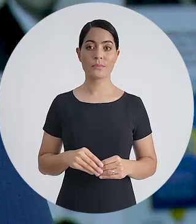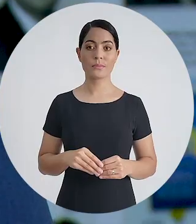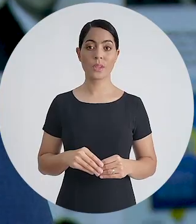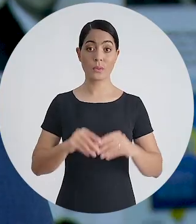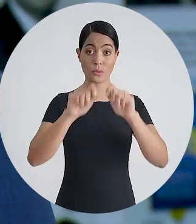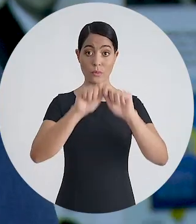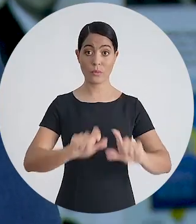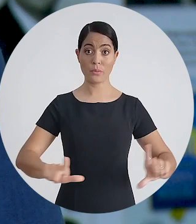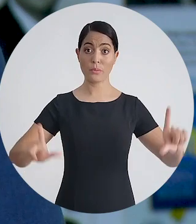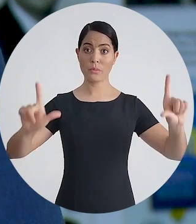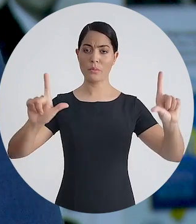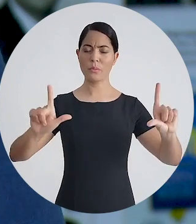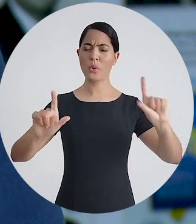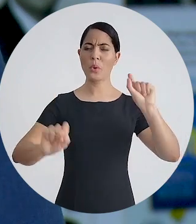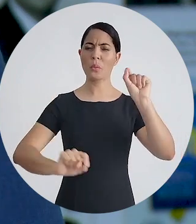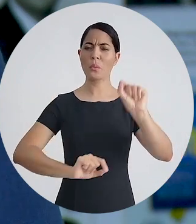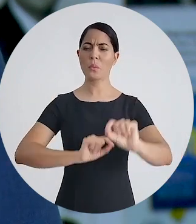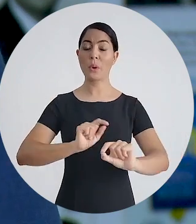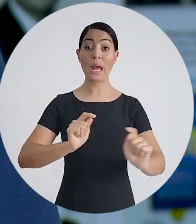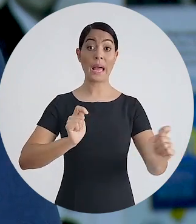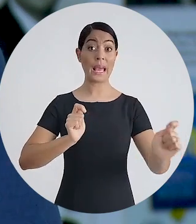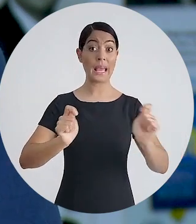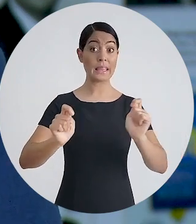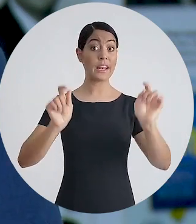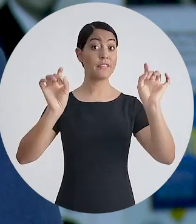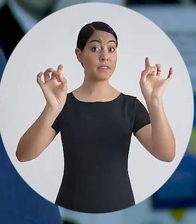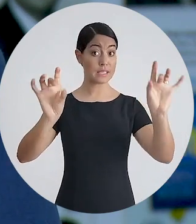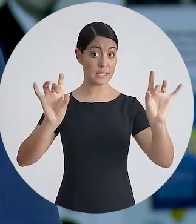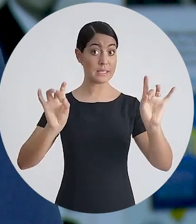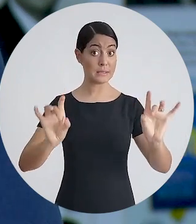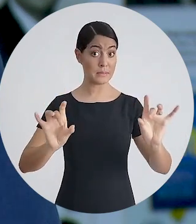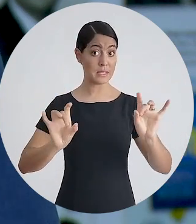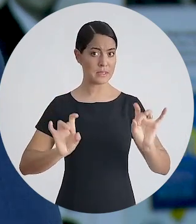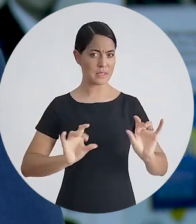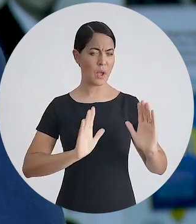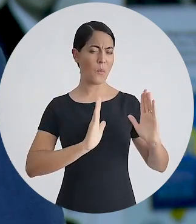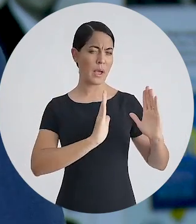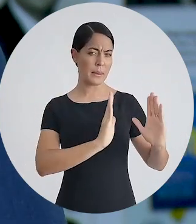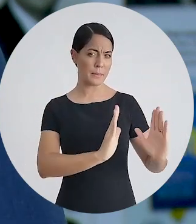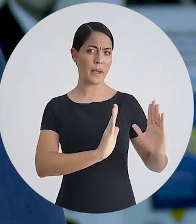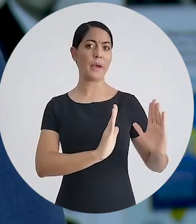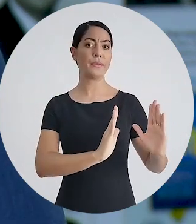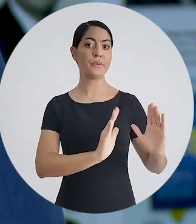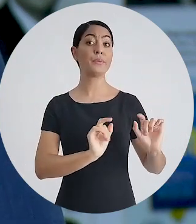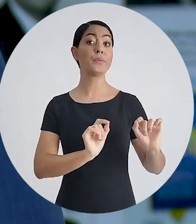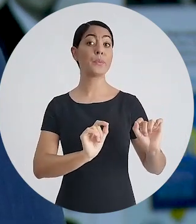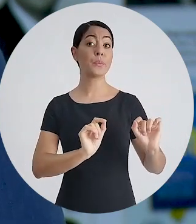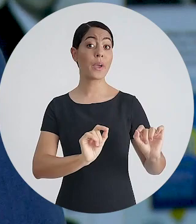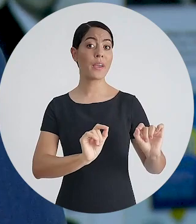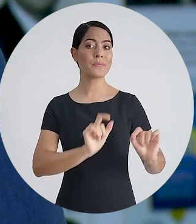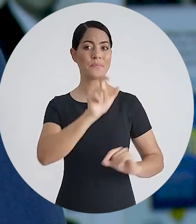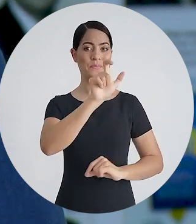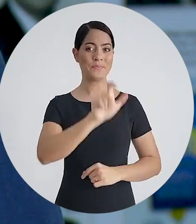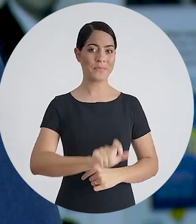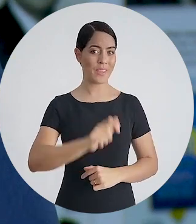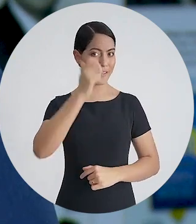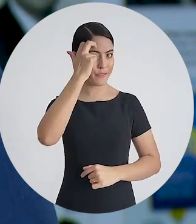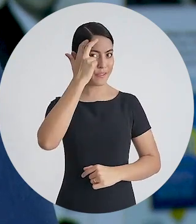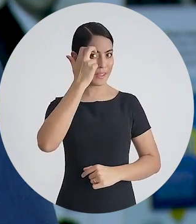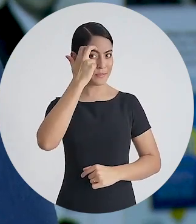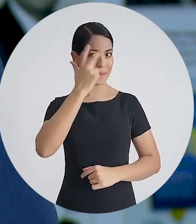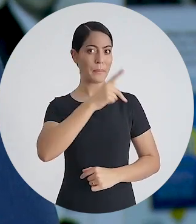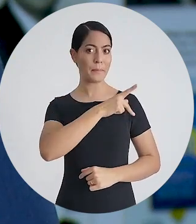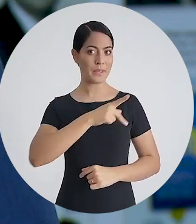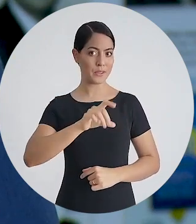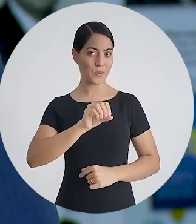Nós começamos o programa de hoje com um trecho de uma entrevista especial feita com o presidente da Ordem dos Advogados do Brasil,